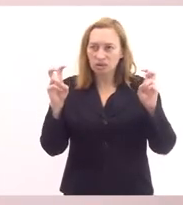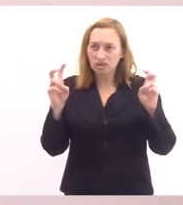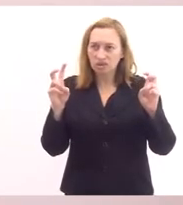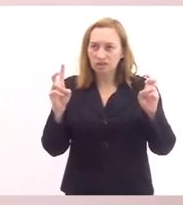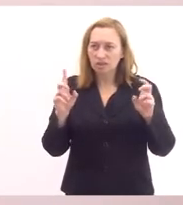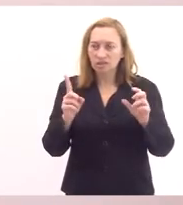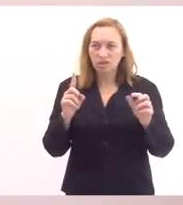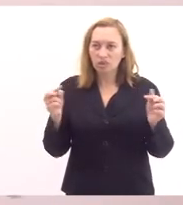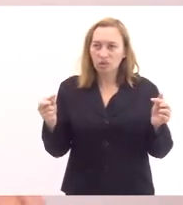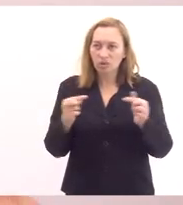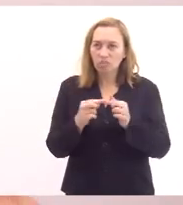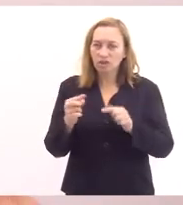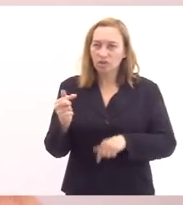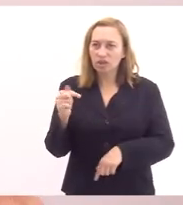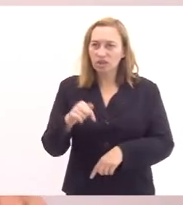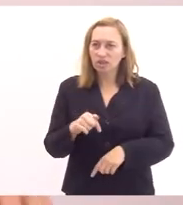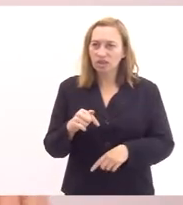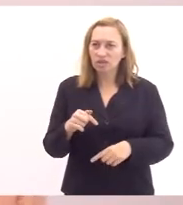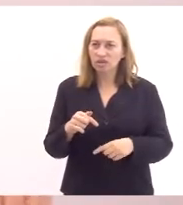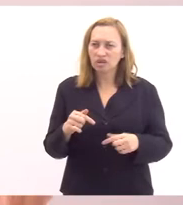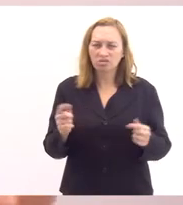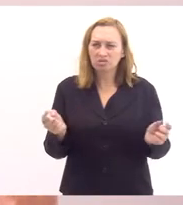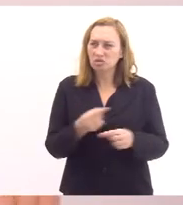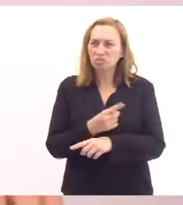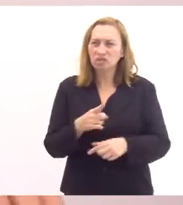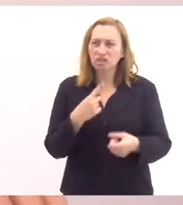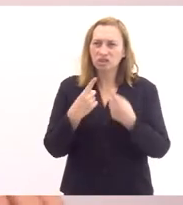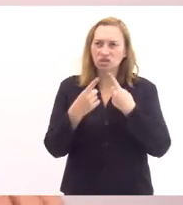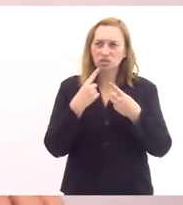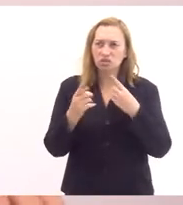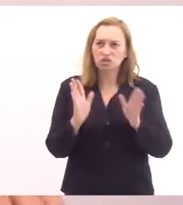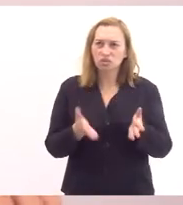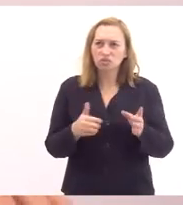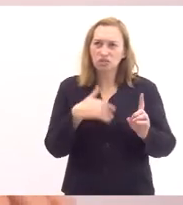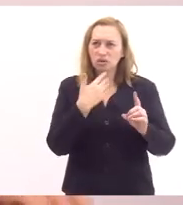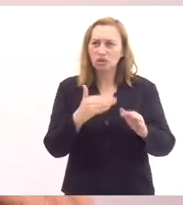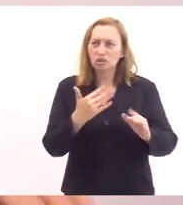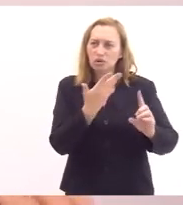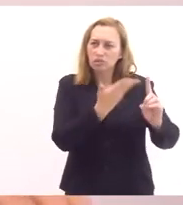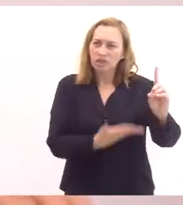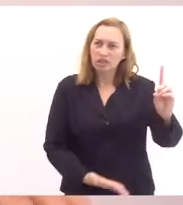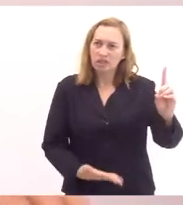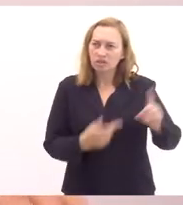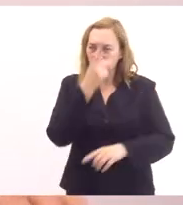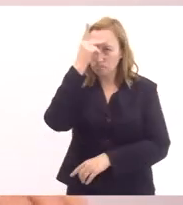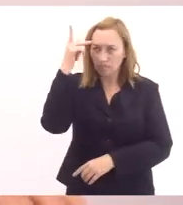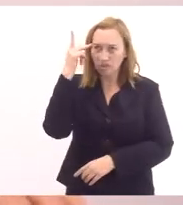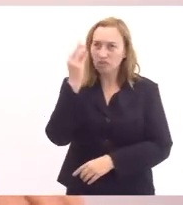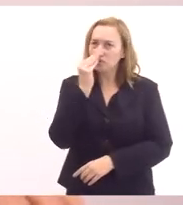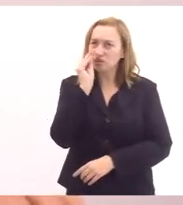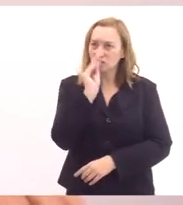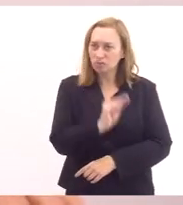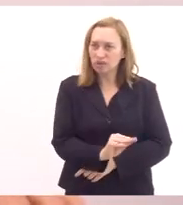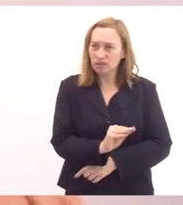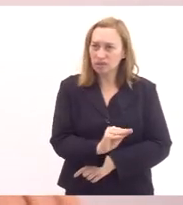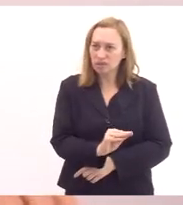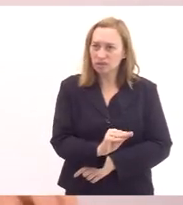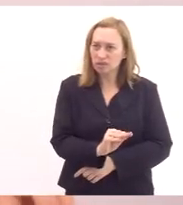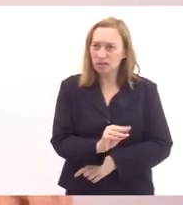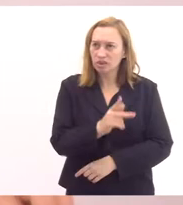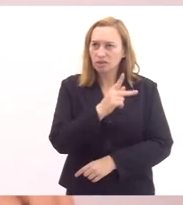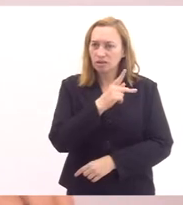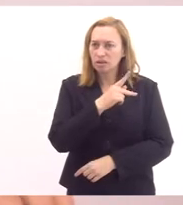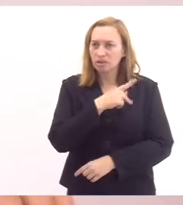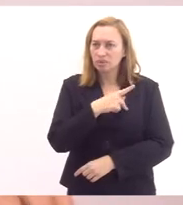não tem nada a ver com que a gente tá discutindo hoje mas eu queria fazer uma homenagem a uma pessoa que foi diz tratada pelo